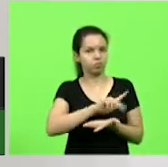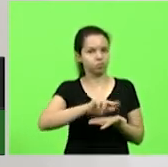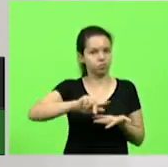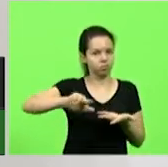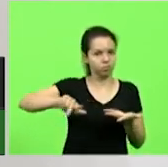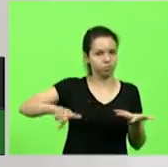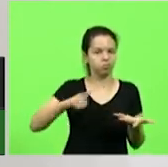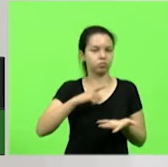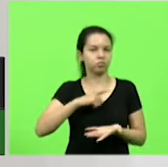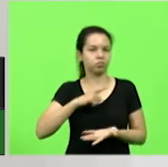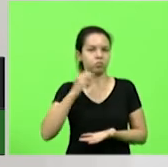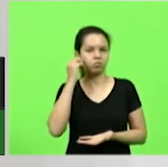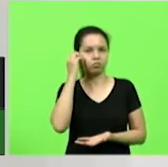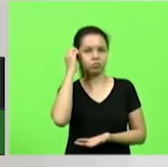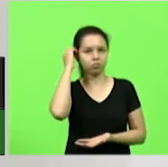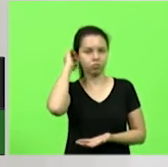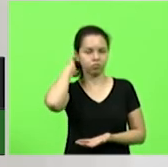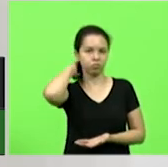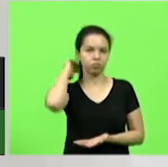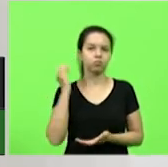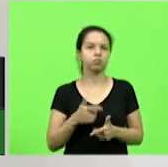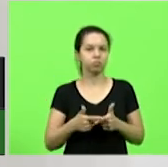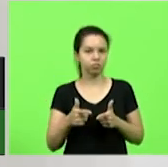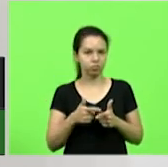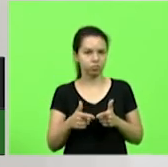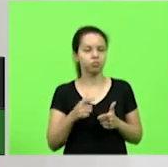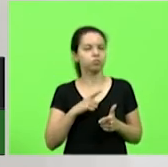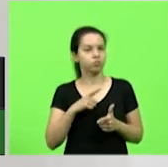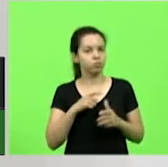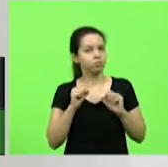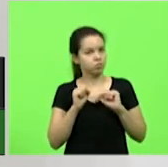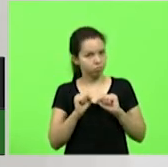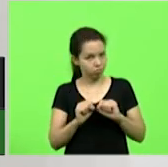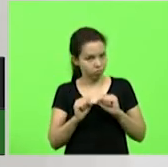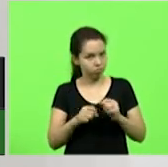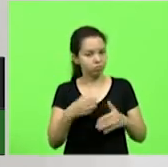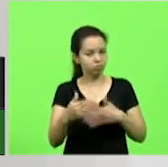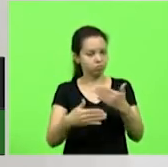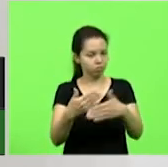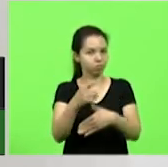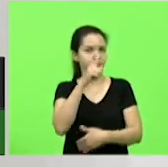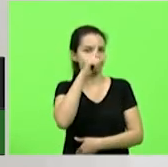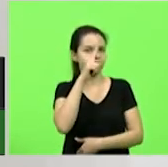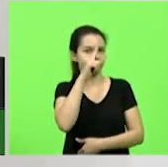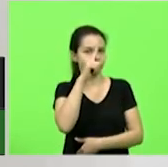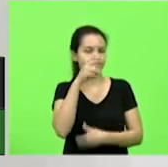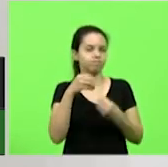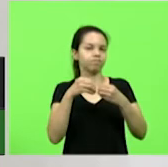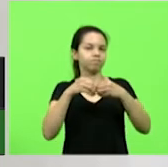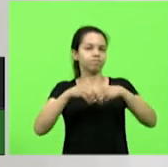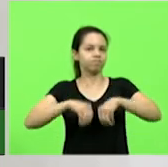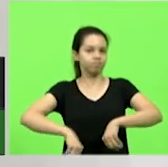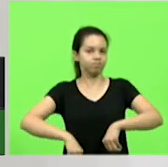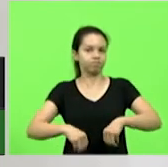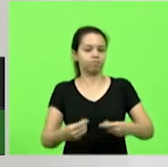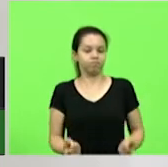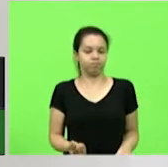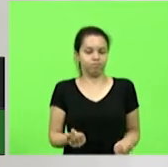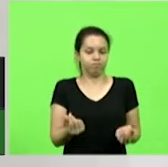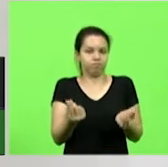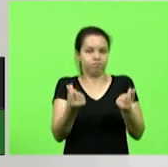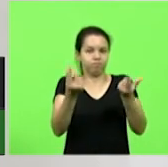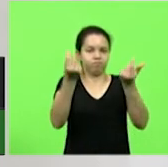plural, e corremos um sério risco de comprometer para sempre, além da nossa riqueza ambiental